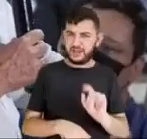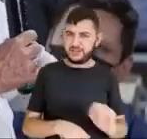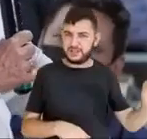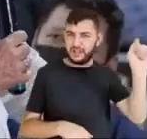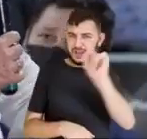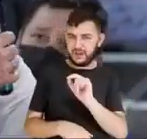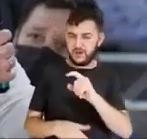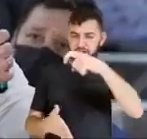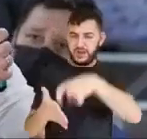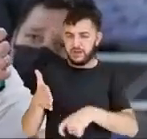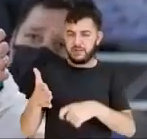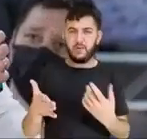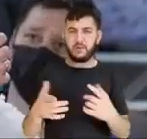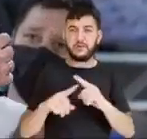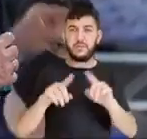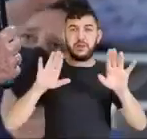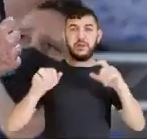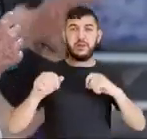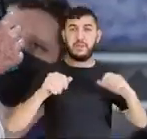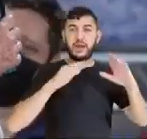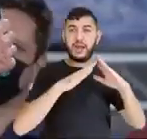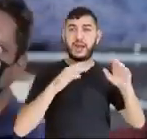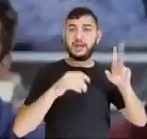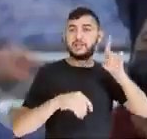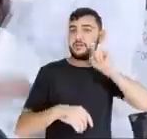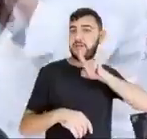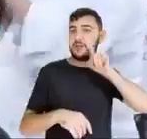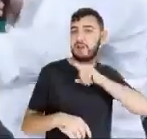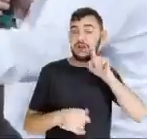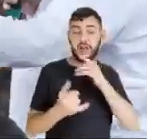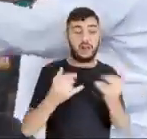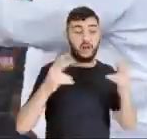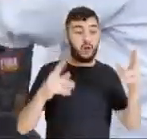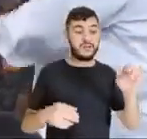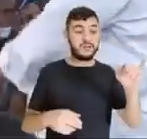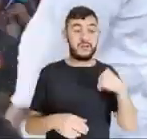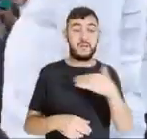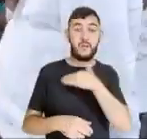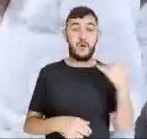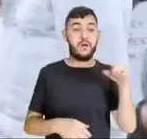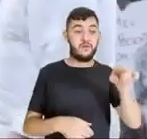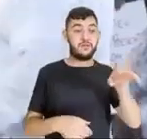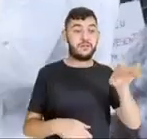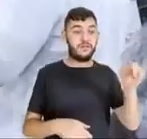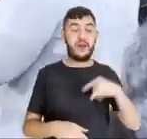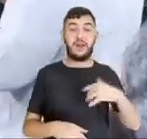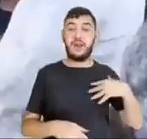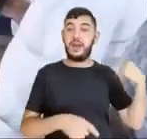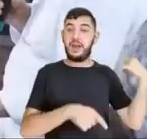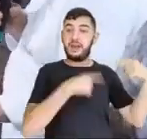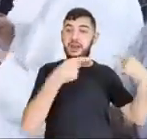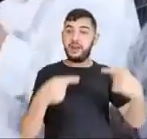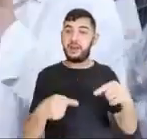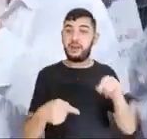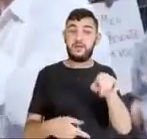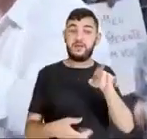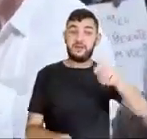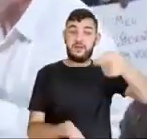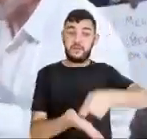essa nos Estados Unidos, ele contando para o filho: se eu morrer, também você vai ser o herdeiro, mas você vai pagar dessa